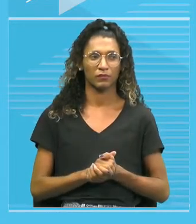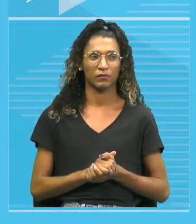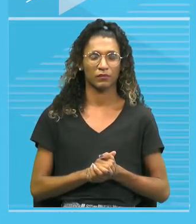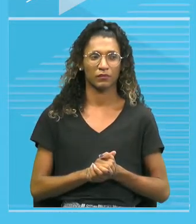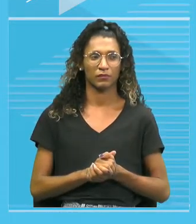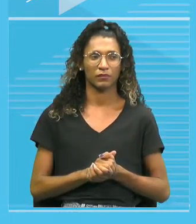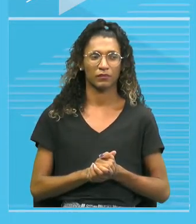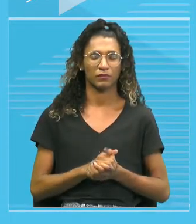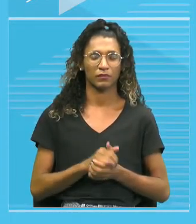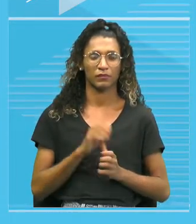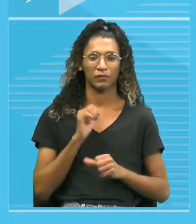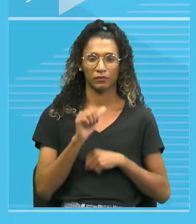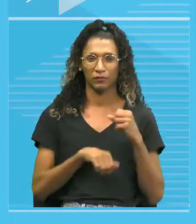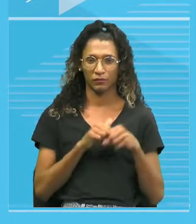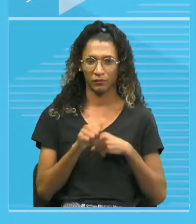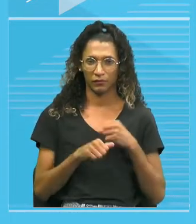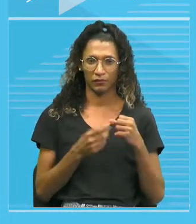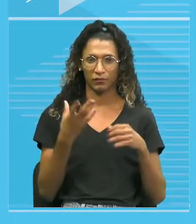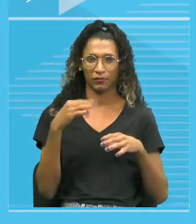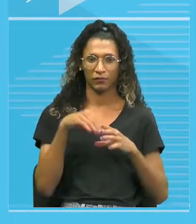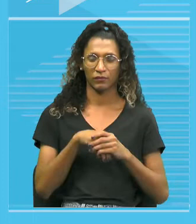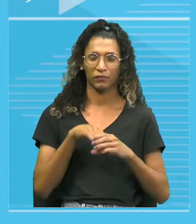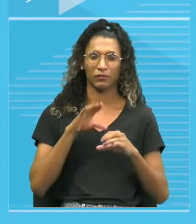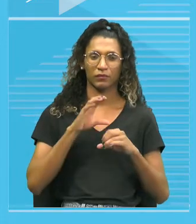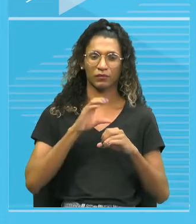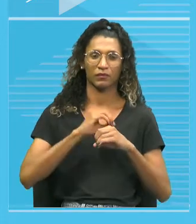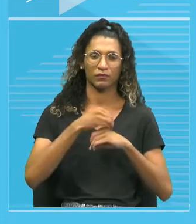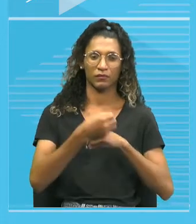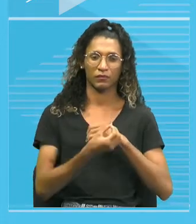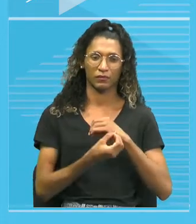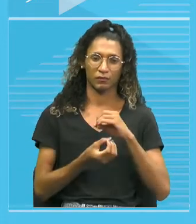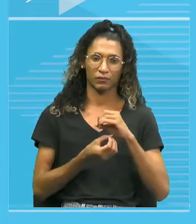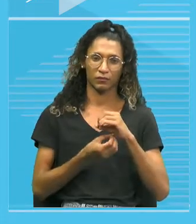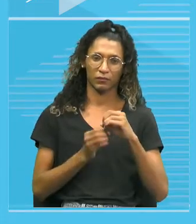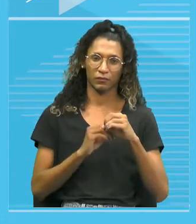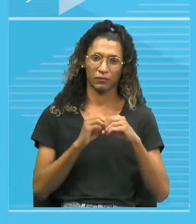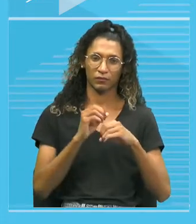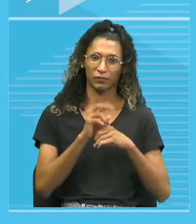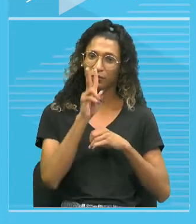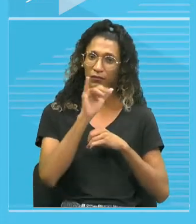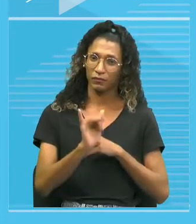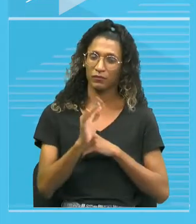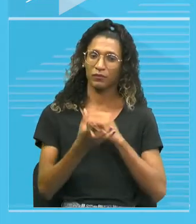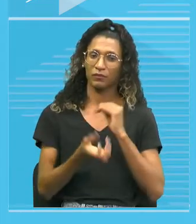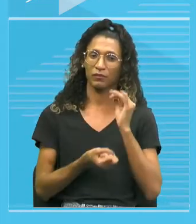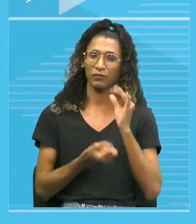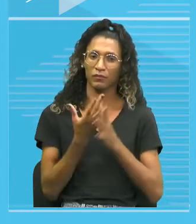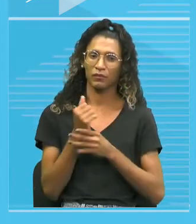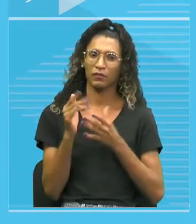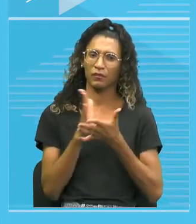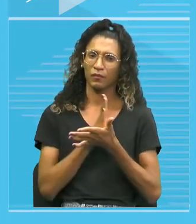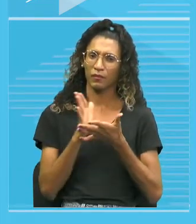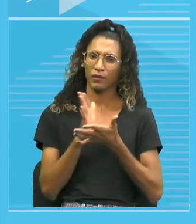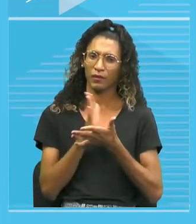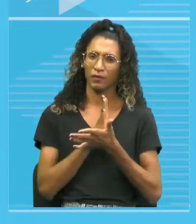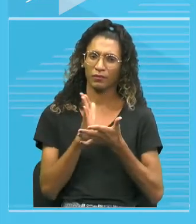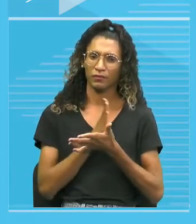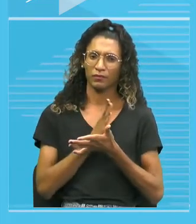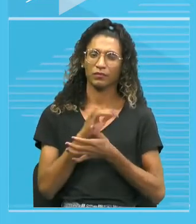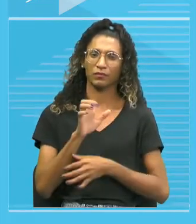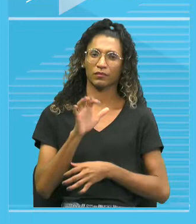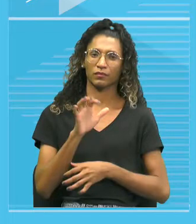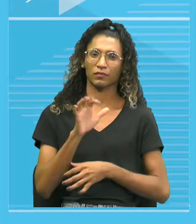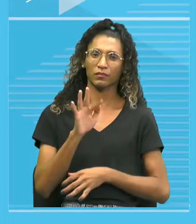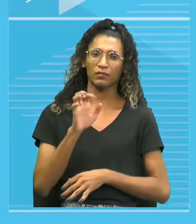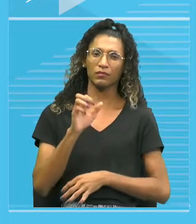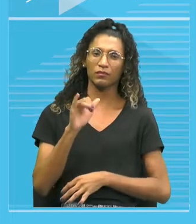alterações nas células, né, que vão gerar alguns efeitos na